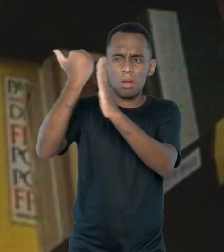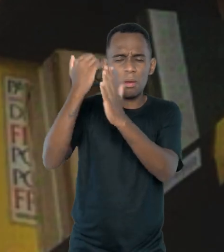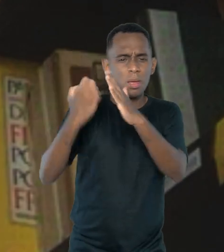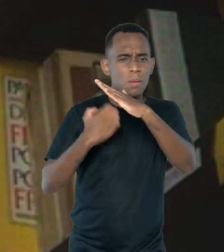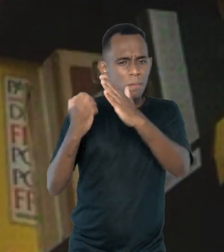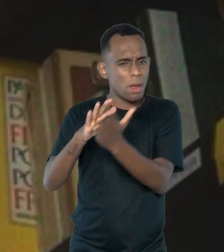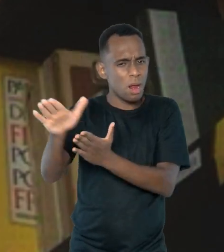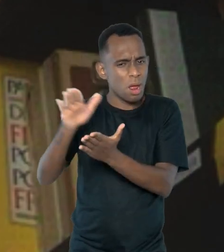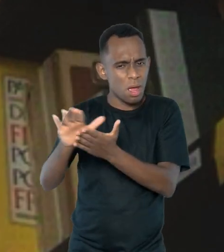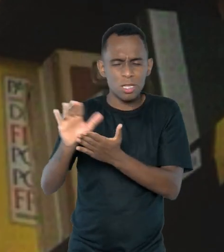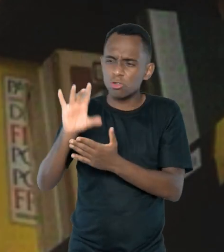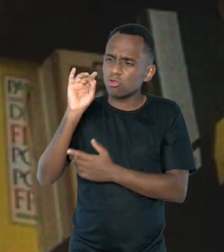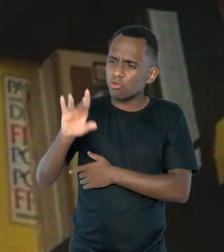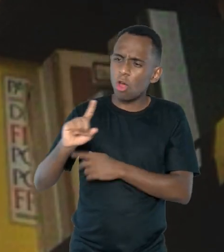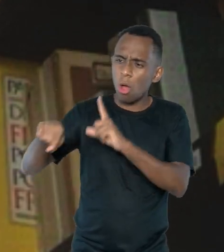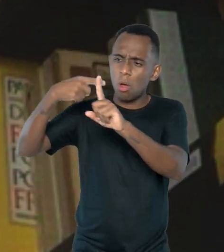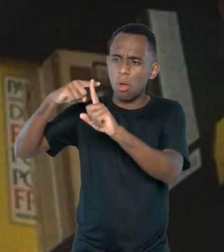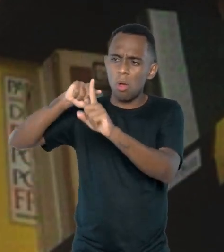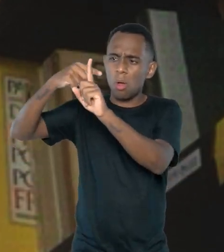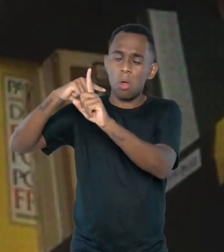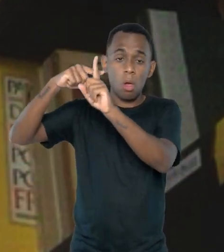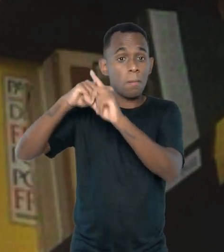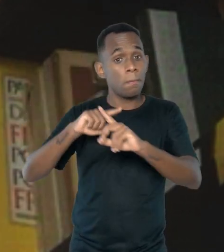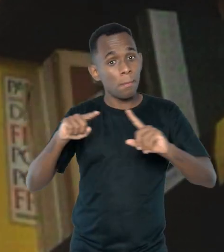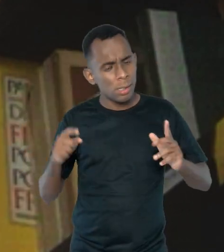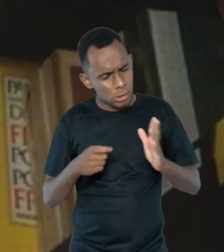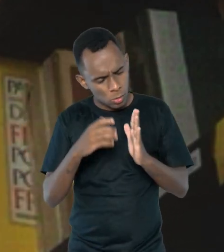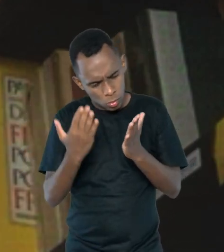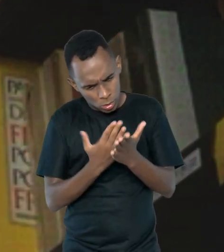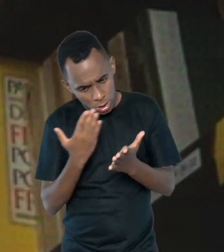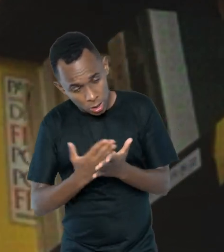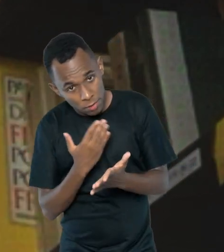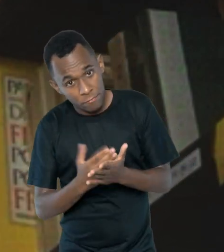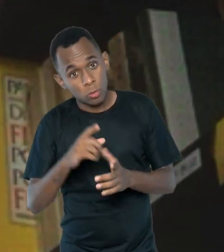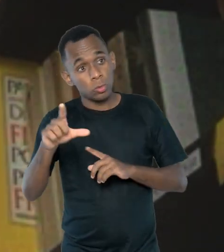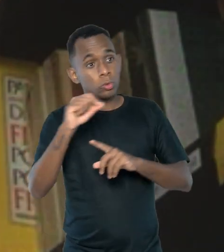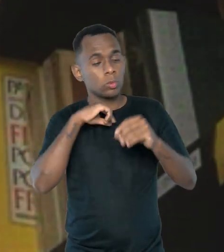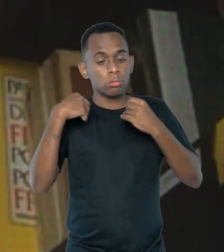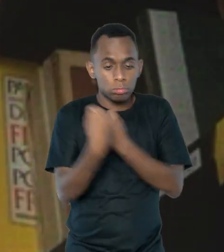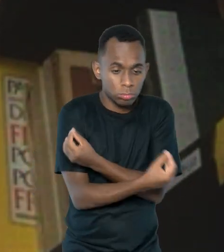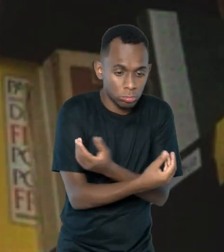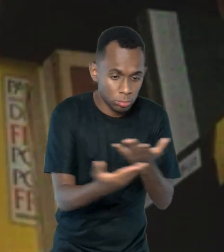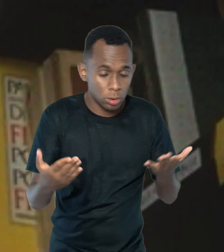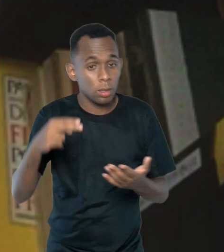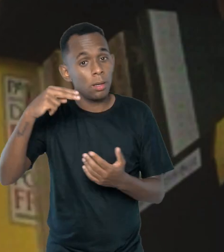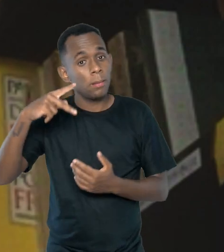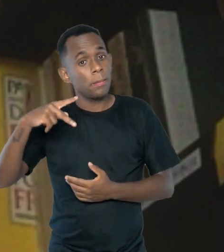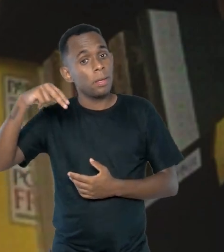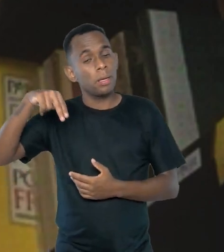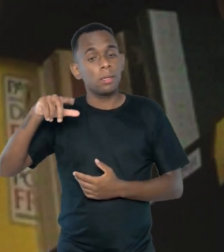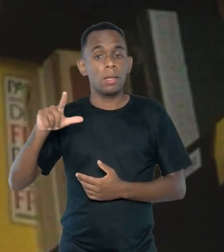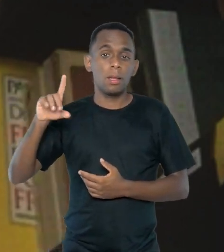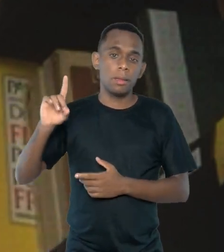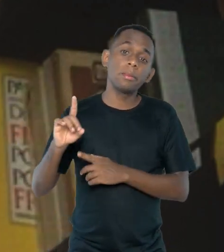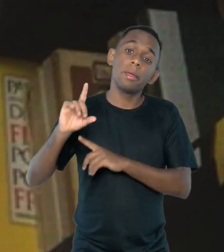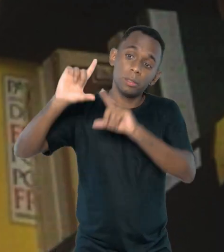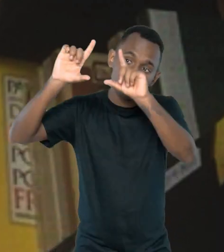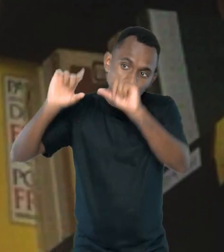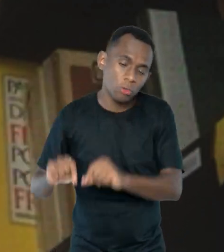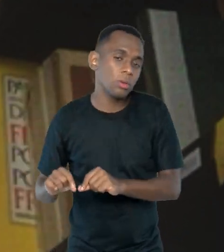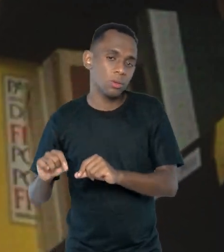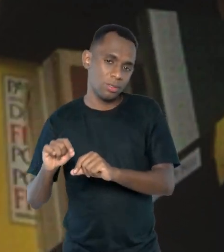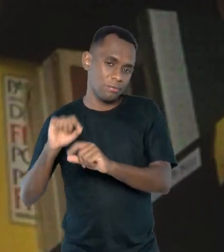editoriais. Se as obras escolhidas forem oferecidas pelo PNLD, minimiza